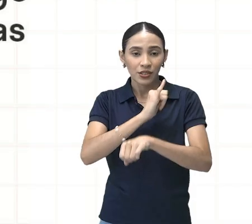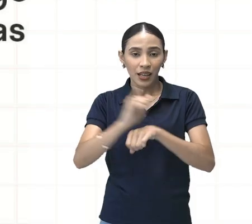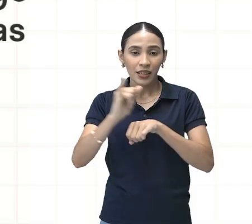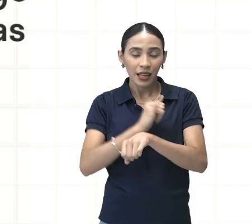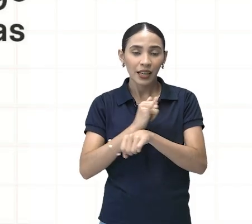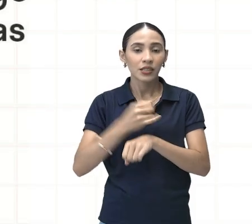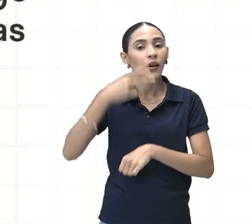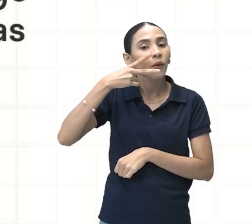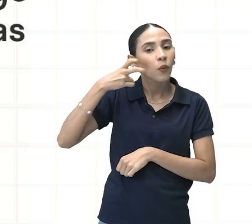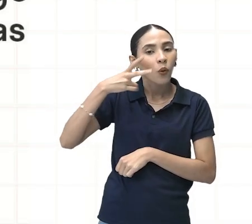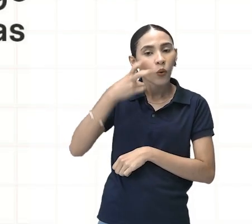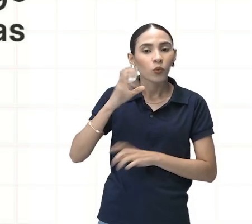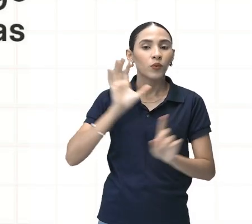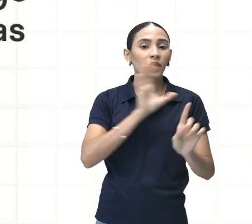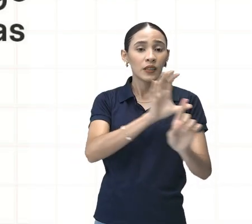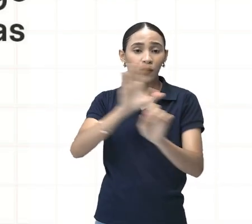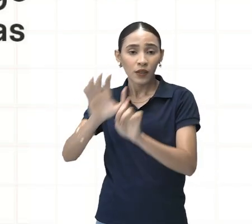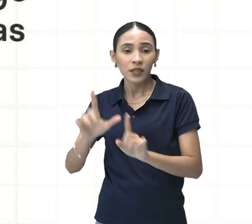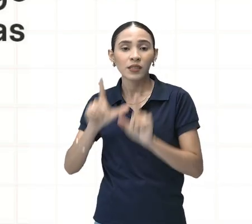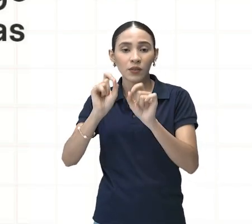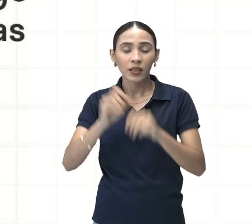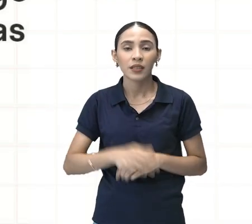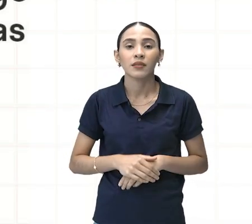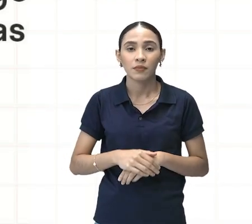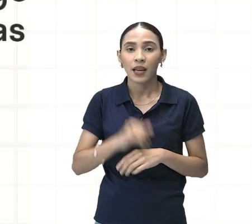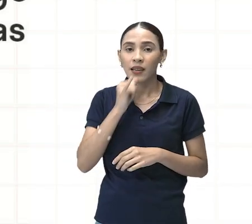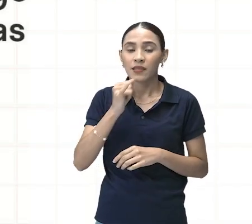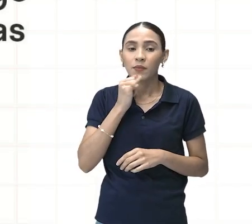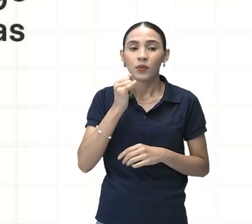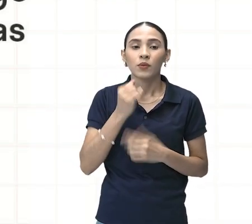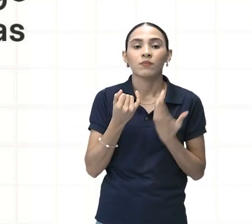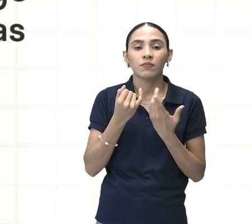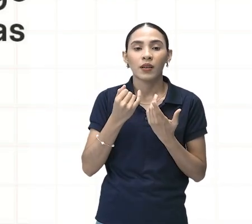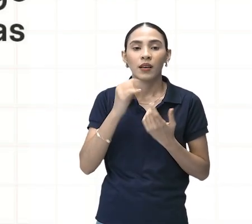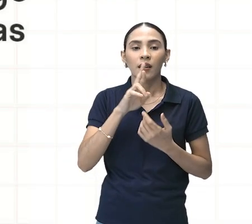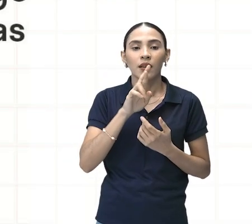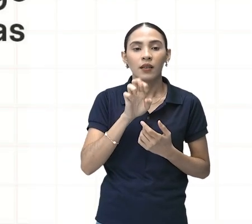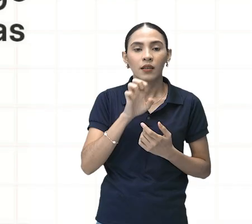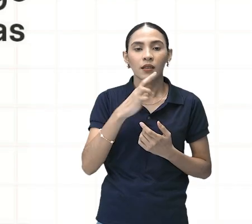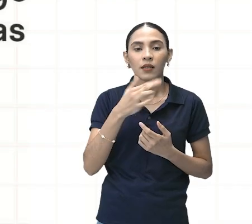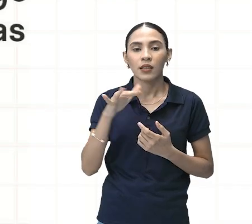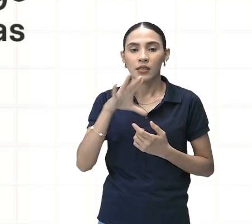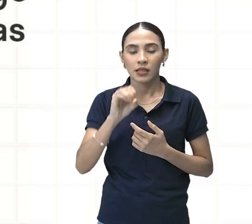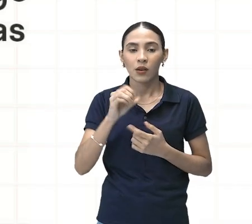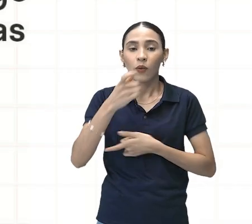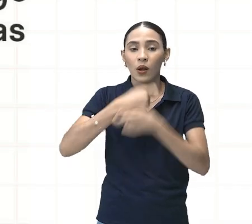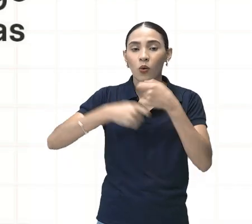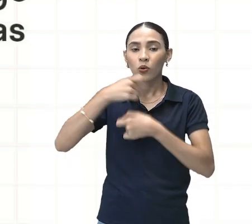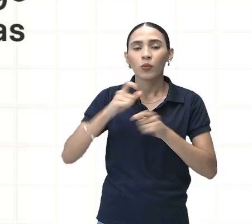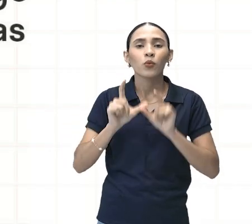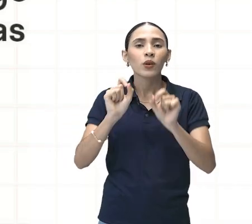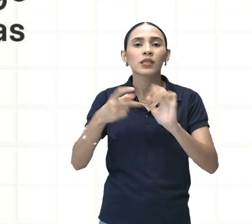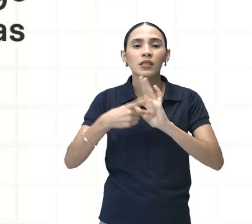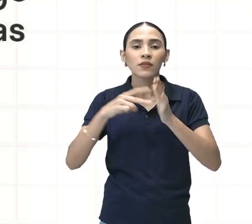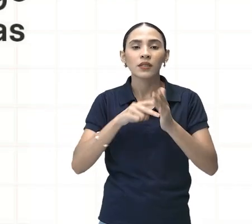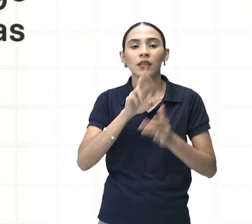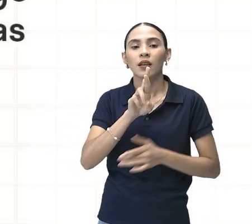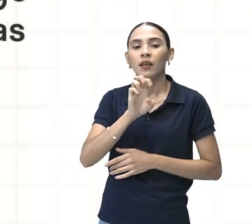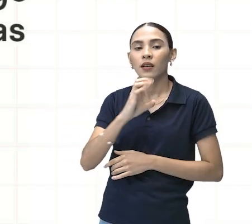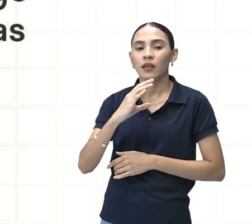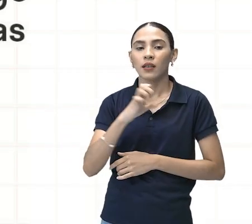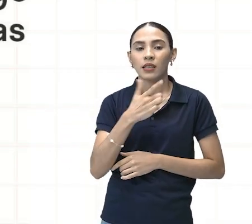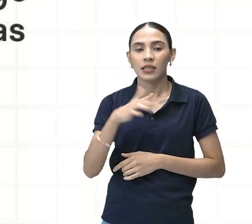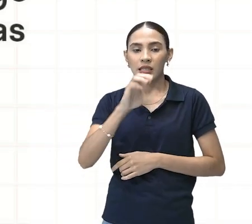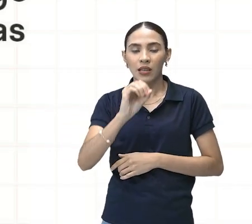Collor causaram uma forte recessão econômica. Professor, o que é recessão? É justamente uma regressão,